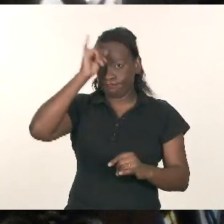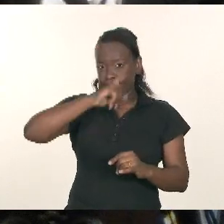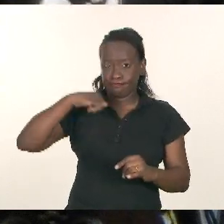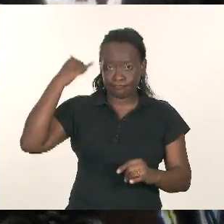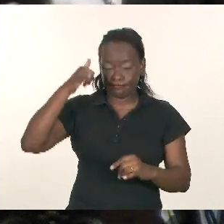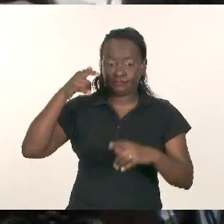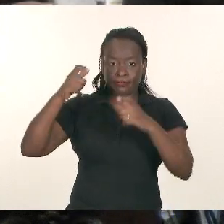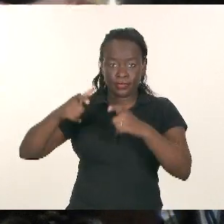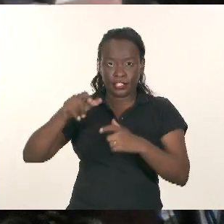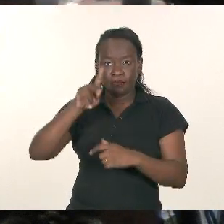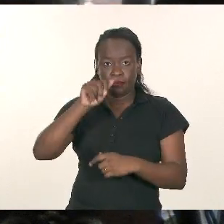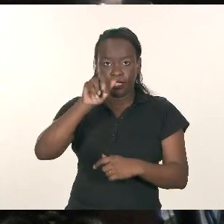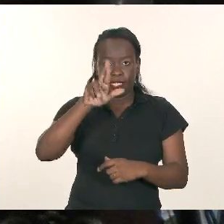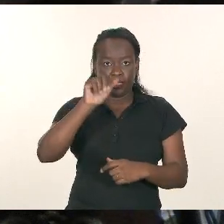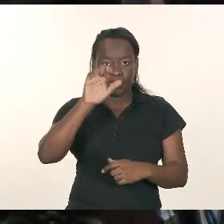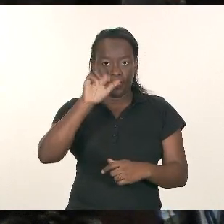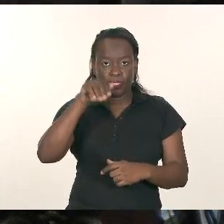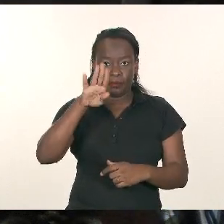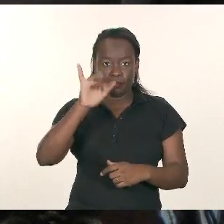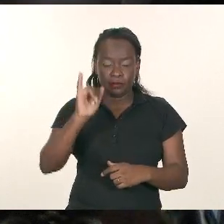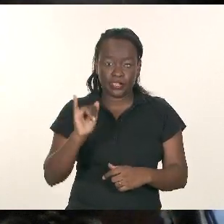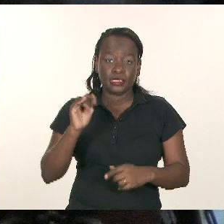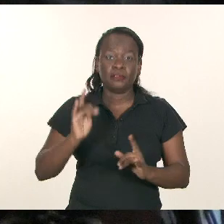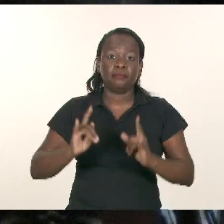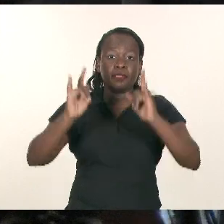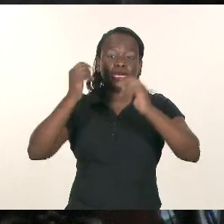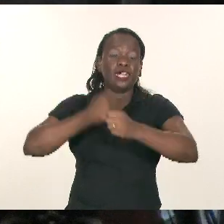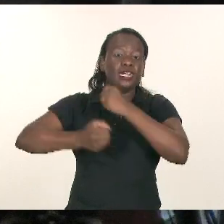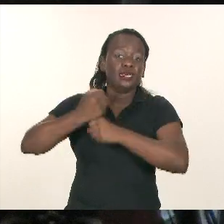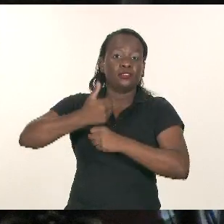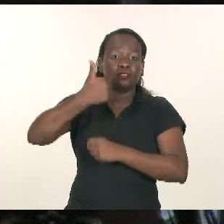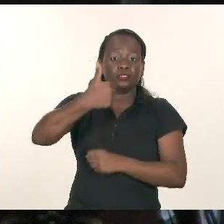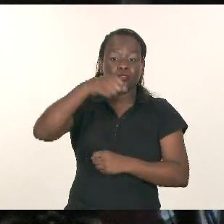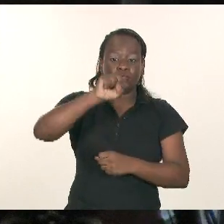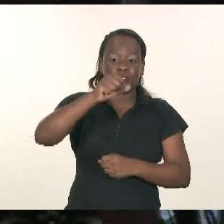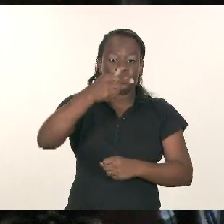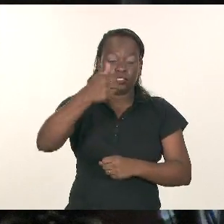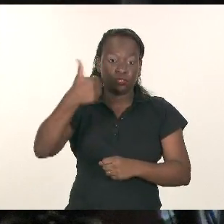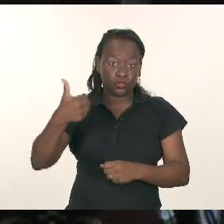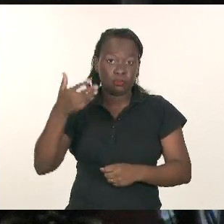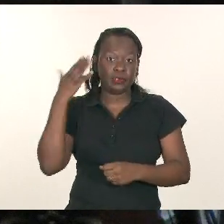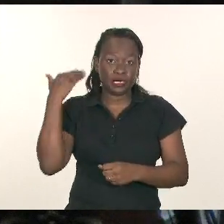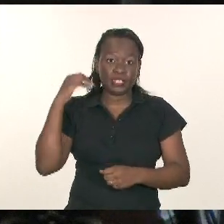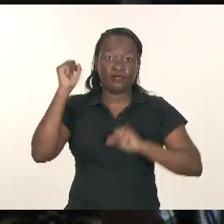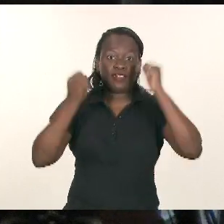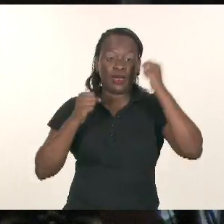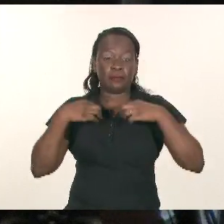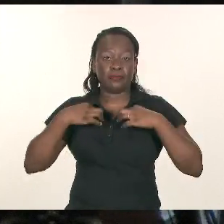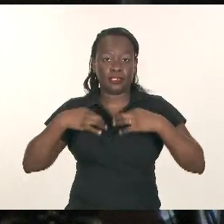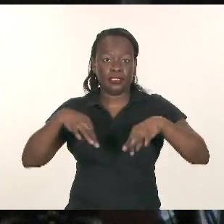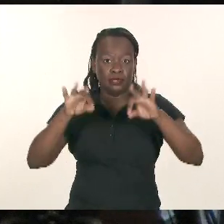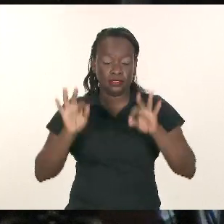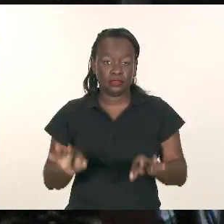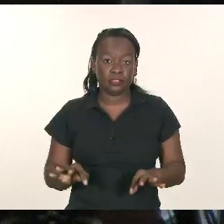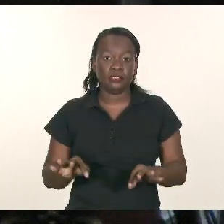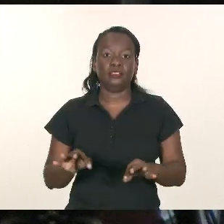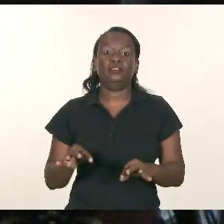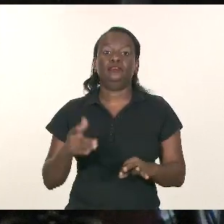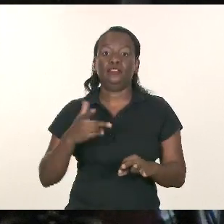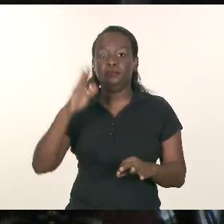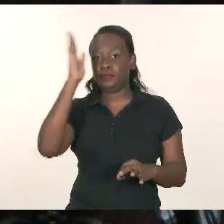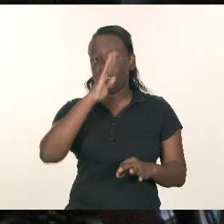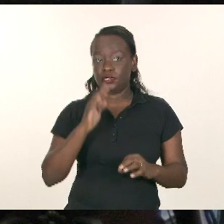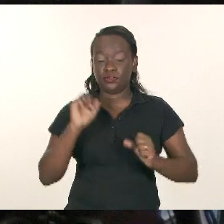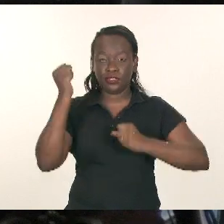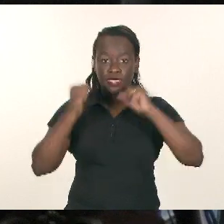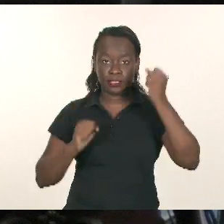situado na cidade de Paracambi, prédio de 1871, uma antiga fábrica de tecido que chamou Brasil